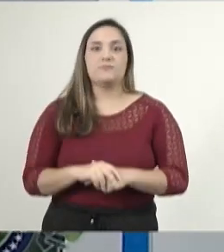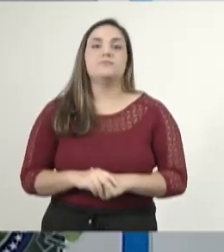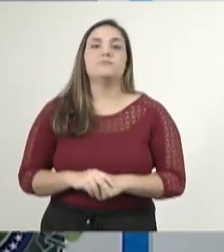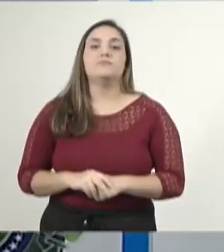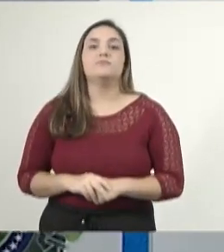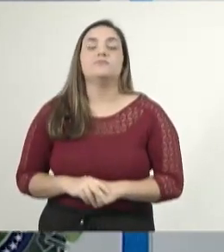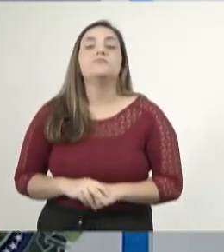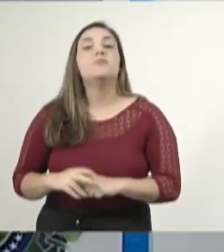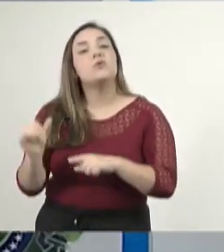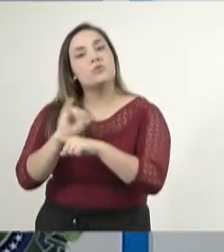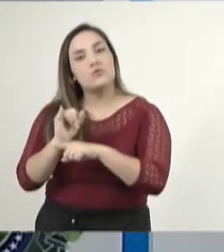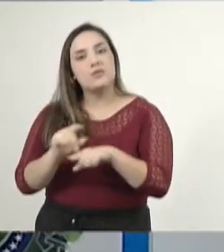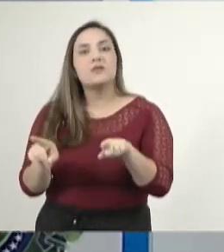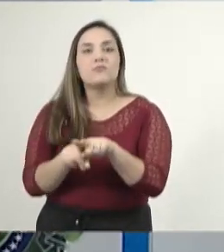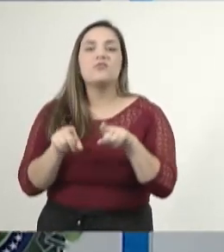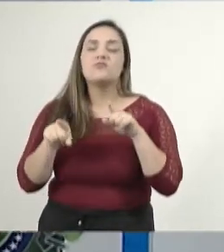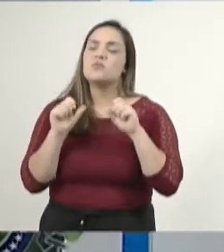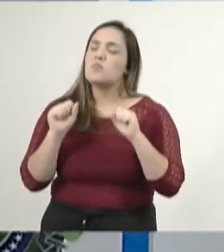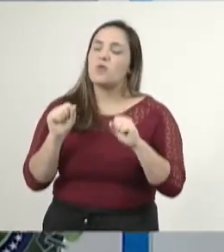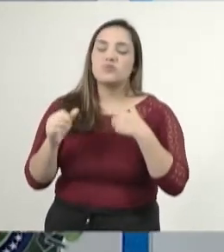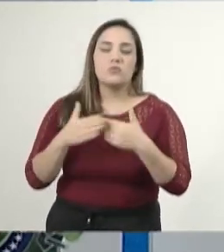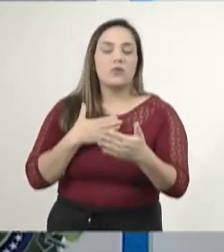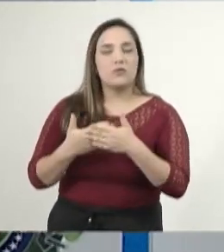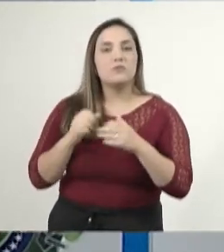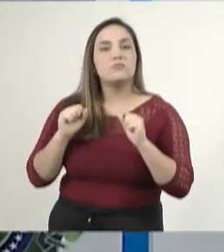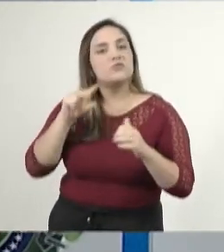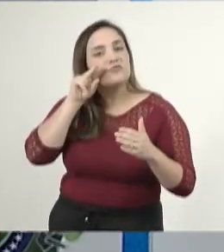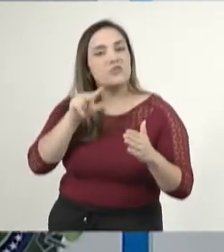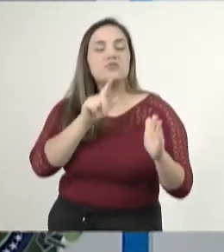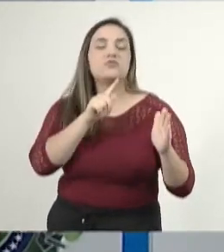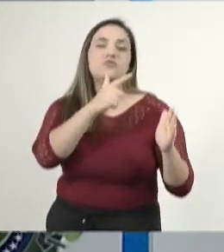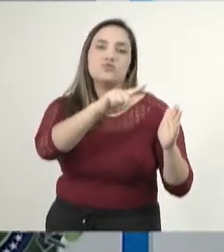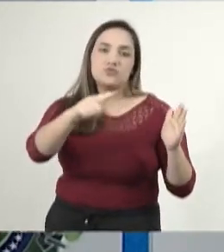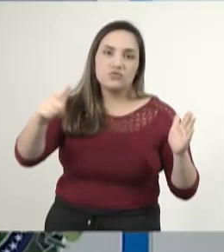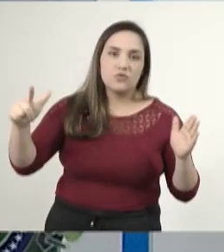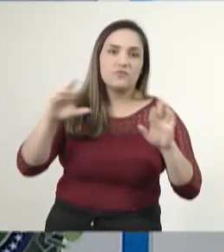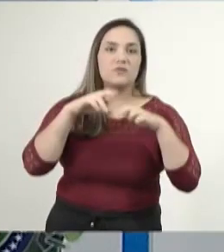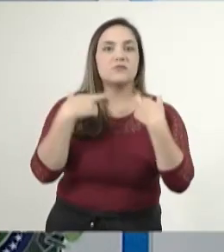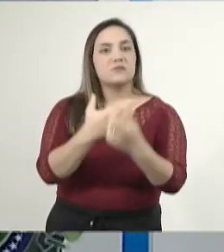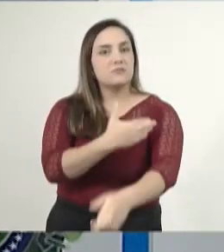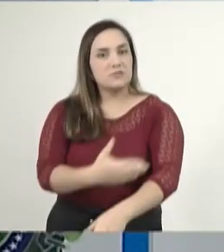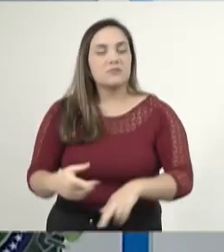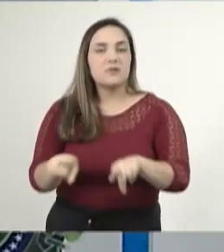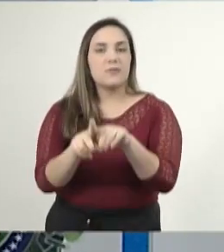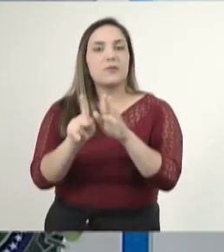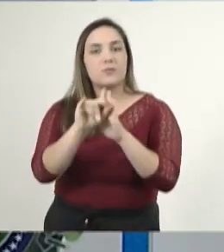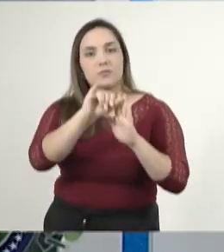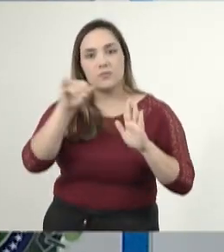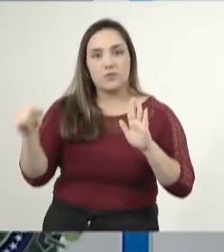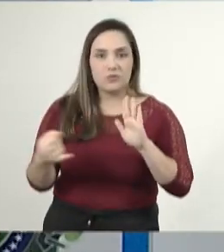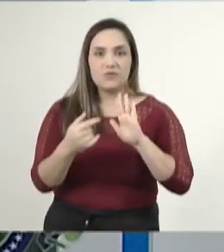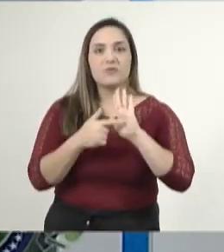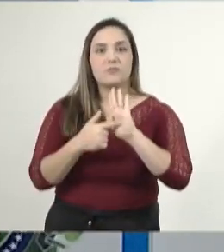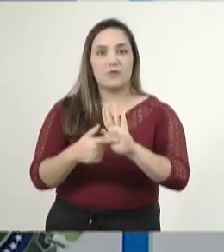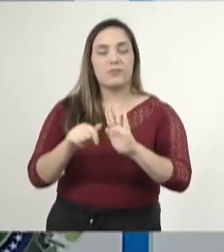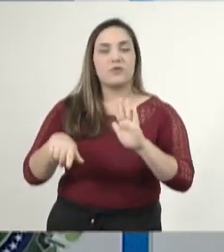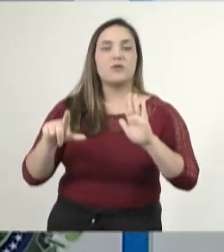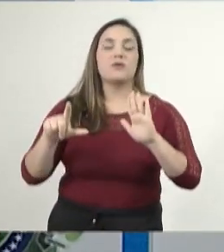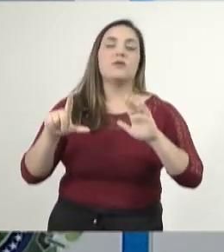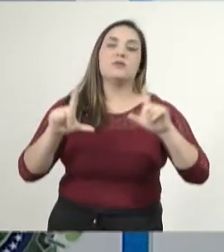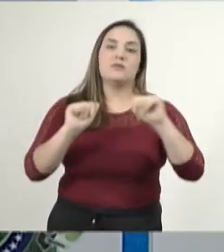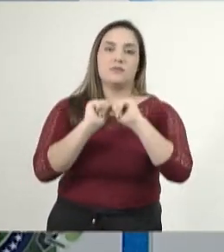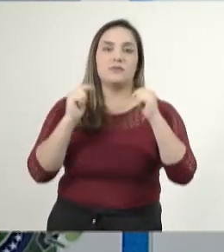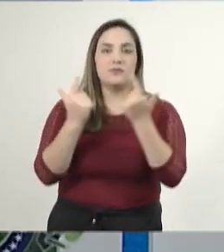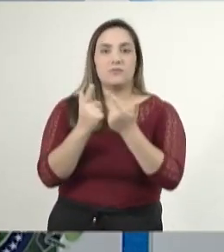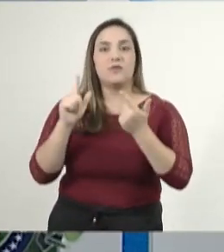www.al.ms.gov.br. Nosso canal do YouTube também está sempre disponível para você reassistir as sessões plenárias e os programas aqui da TV Alemes. É só você pesquisar por